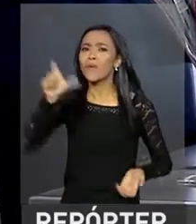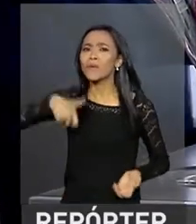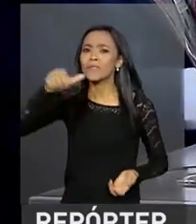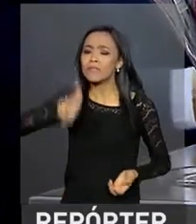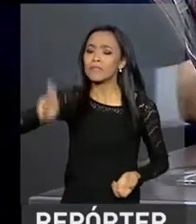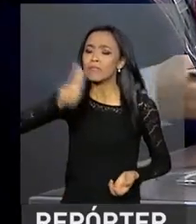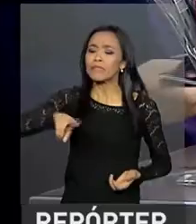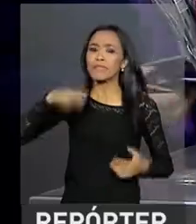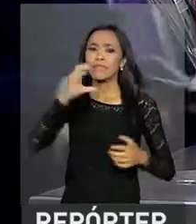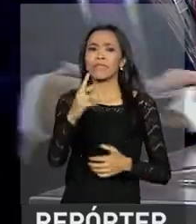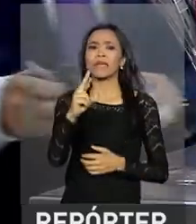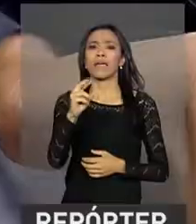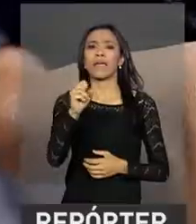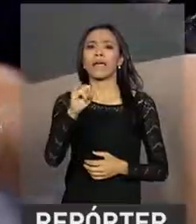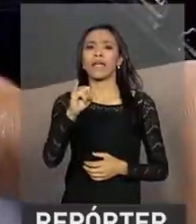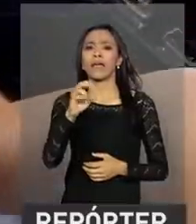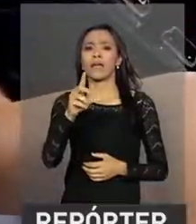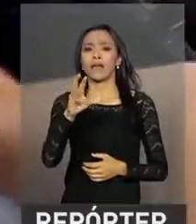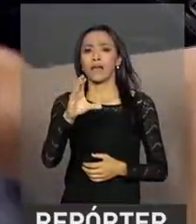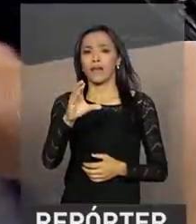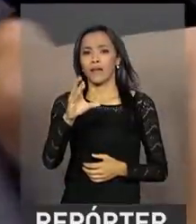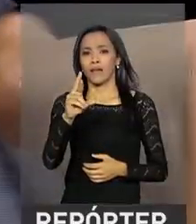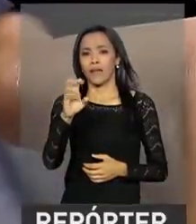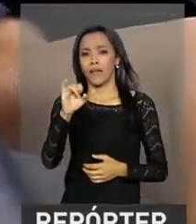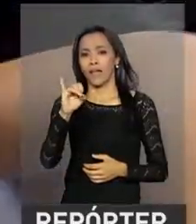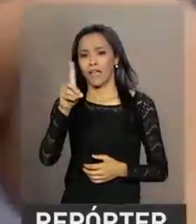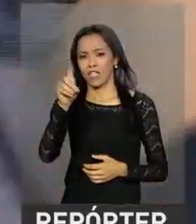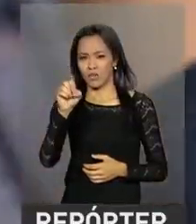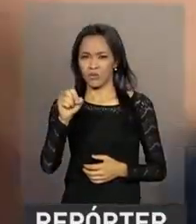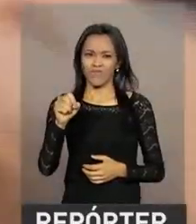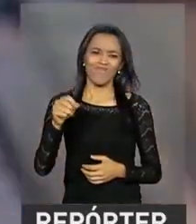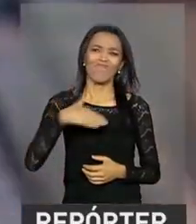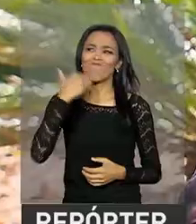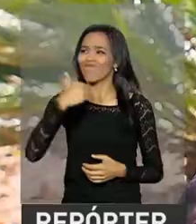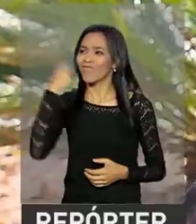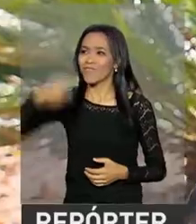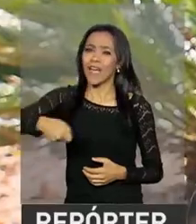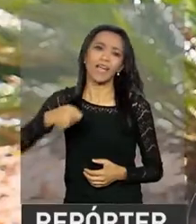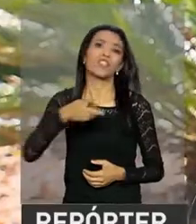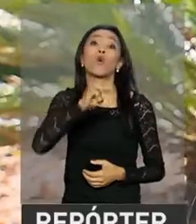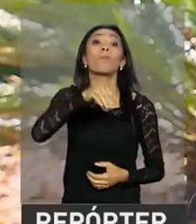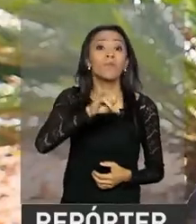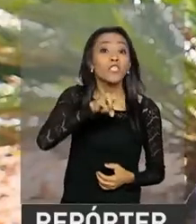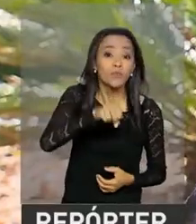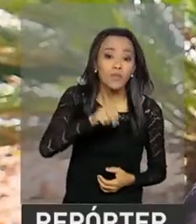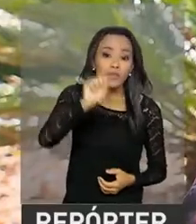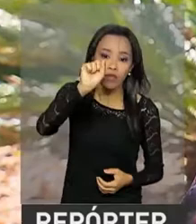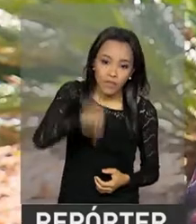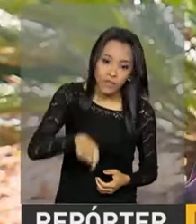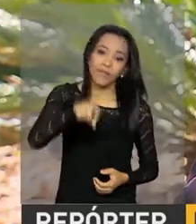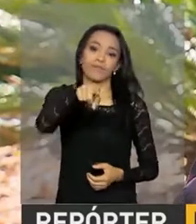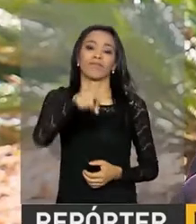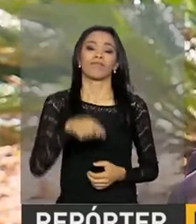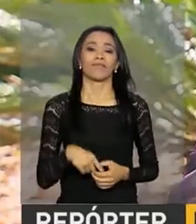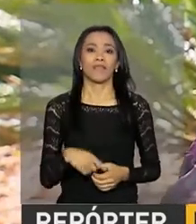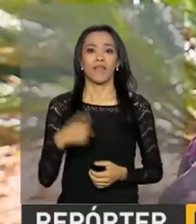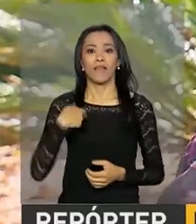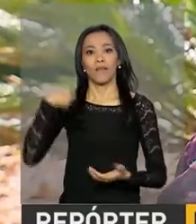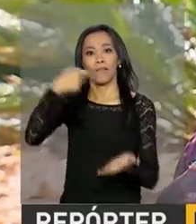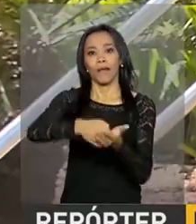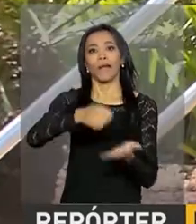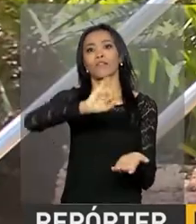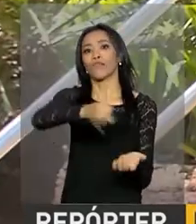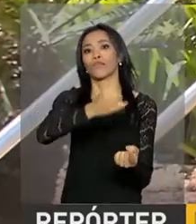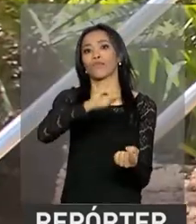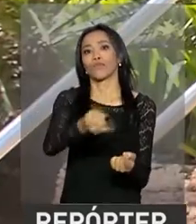do mês não teve dinheiro para pagar a fatura integral e optou por fazer só o pagamento mínimo? Sim. Porque ali, na verdade, eu estava pagando só o